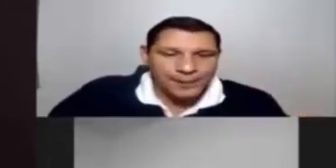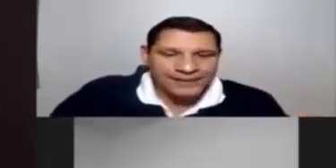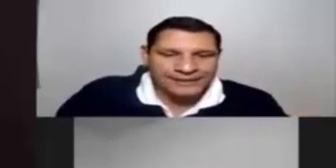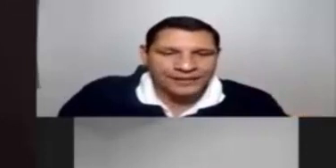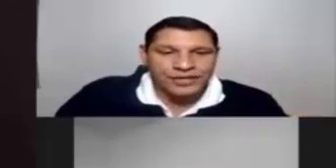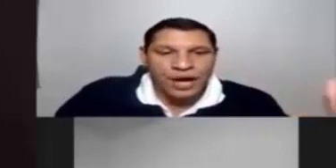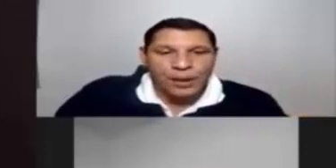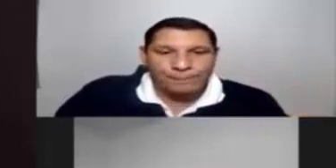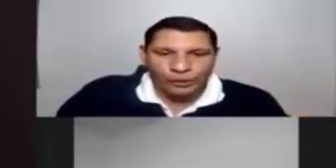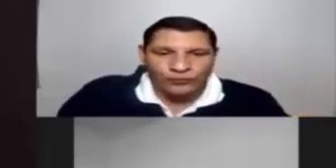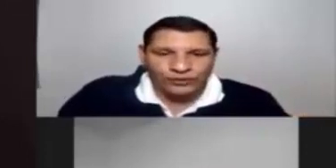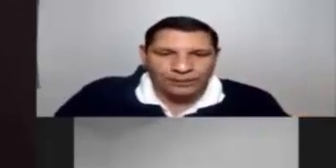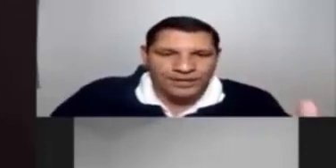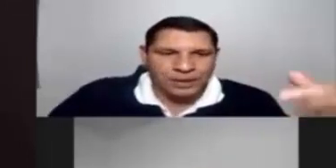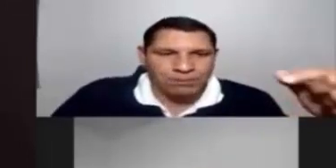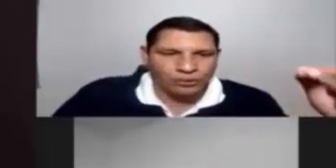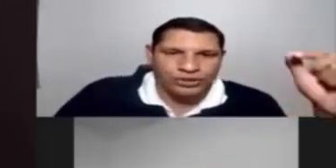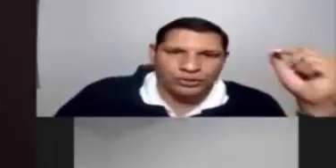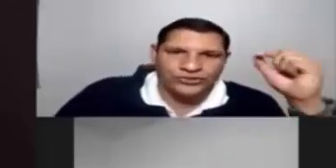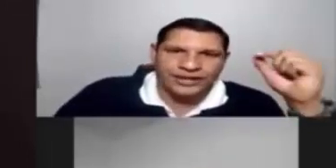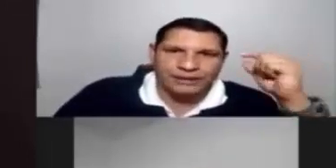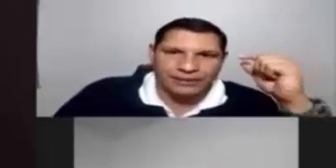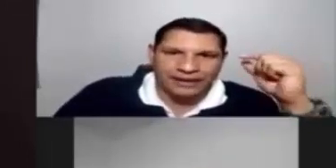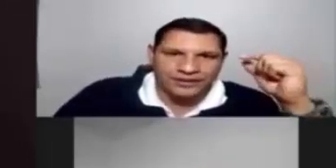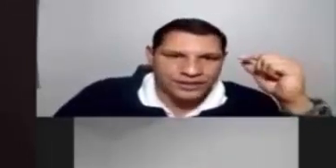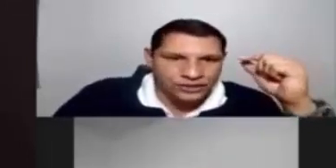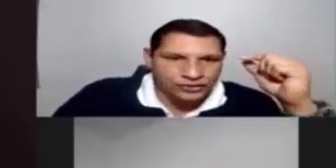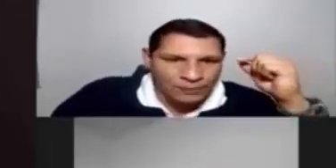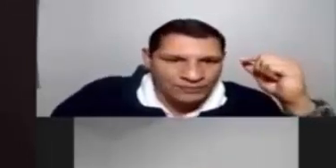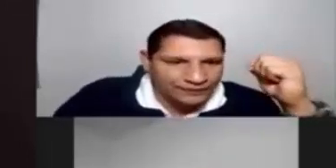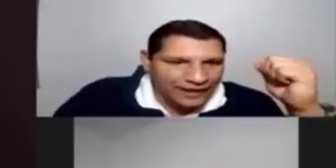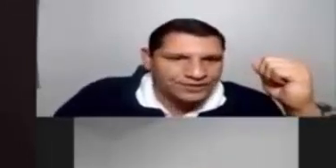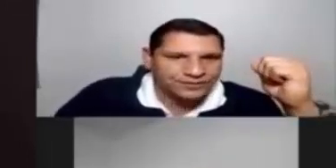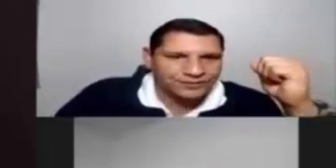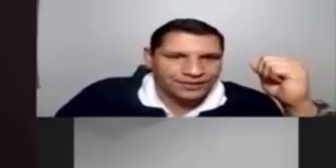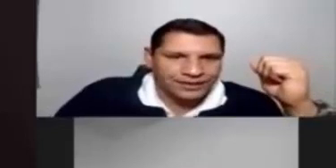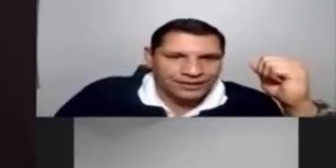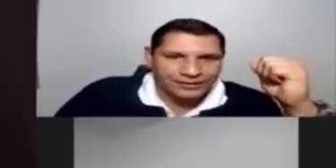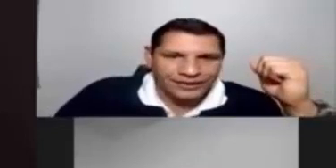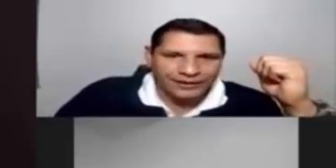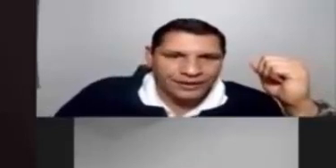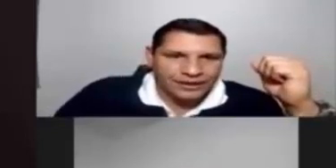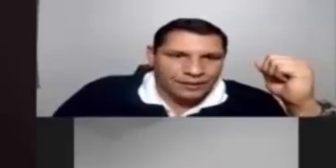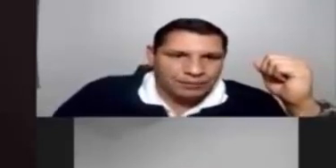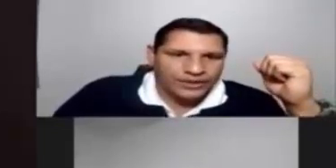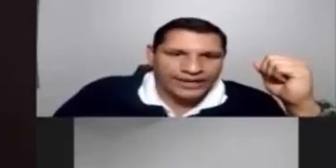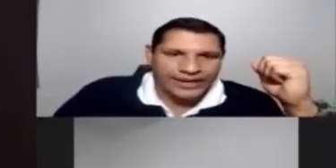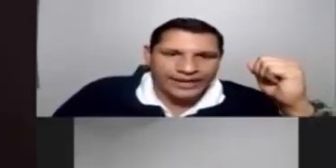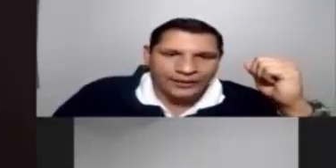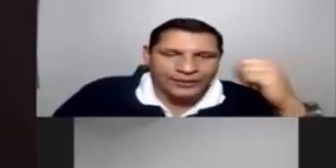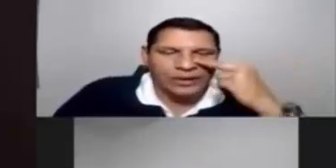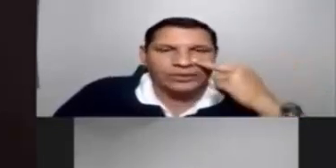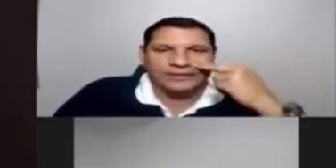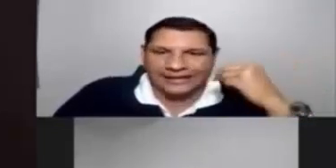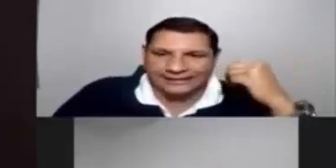represadas profundamente a ponto de não serem lembradas. E isso é uma verdade, né? Porque